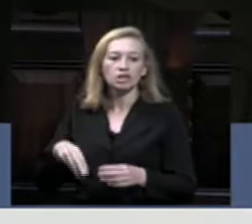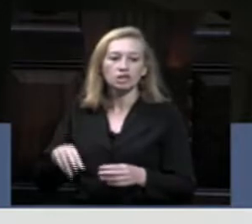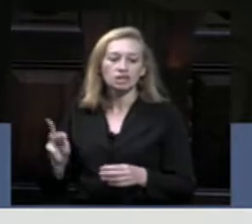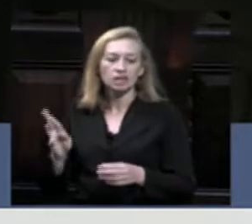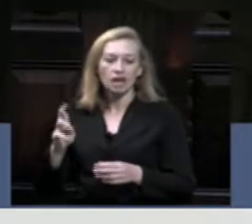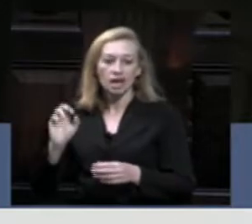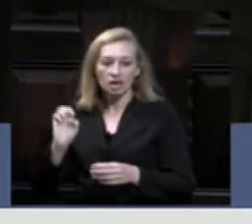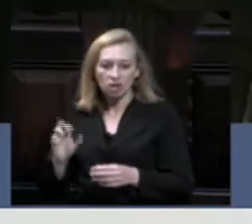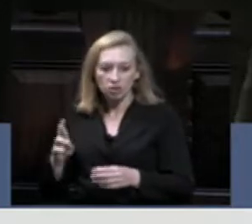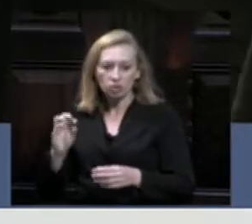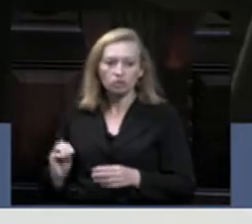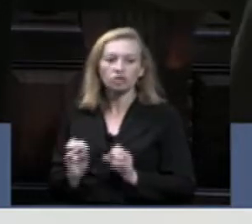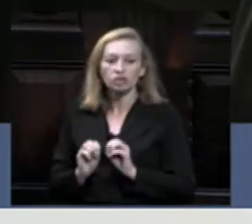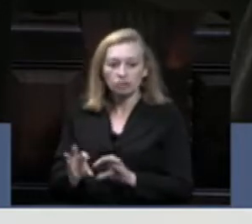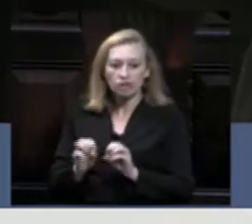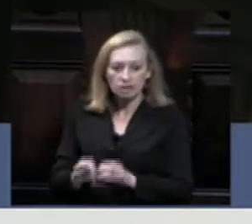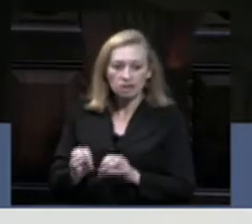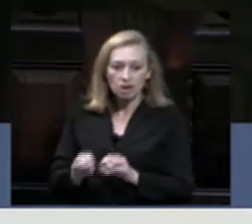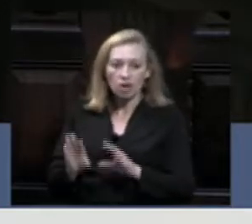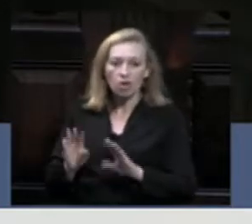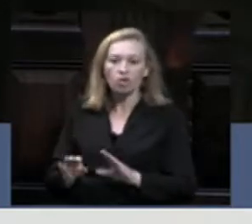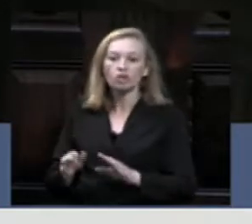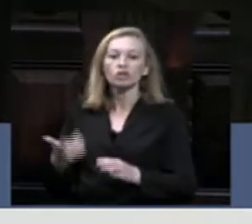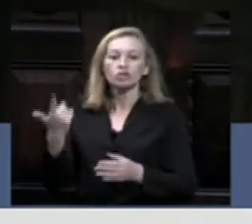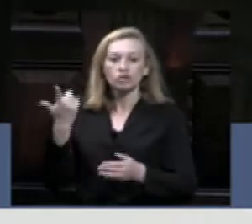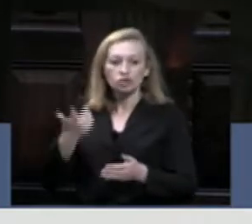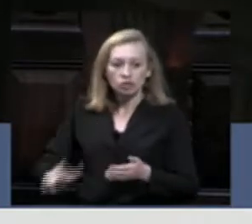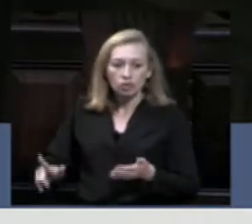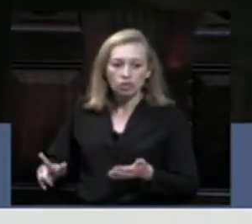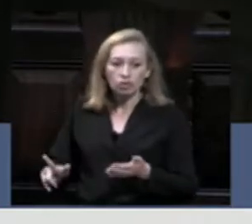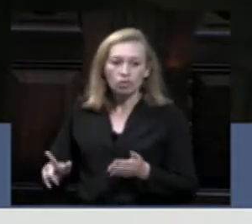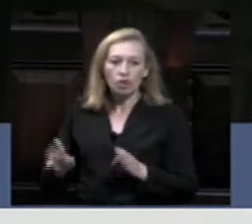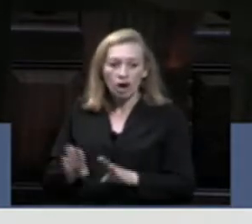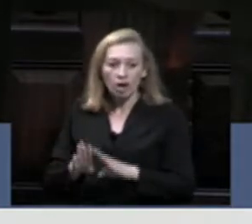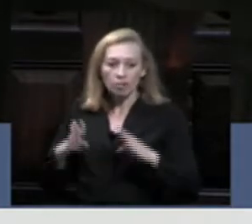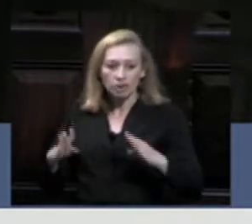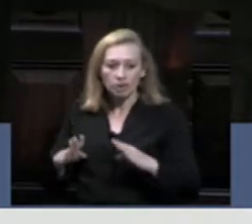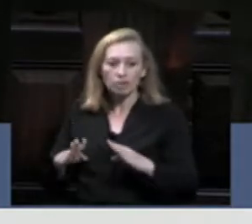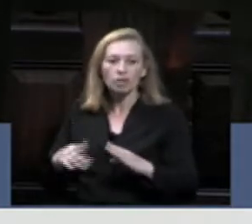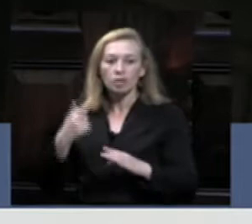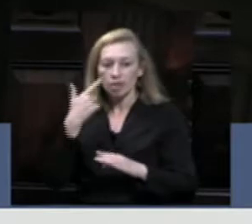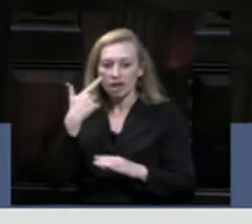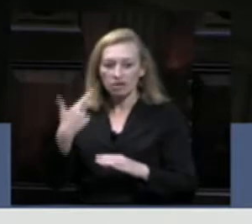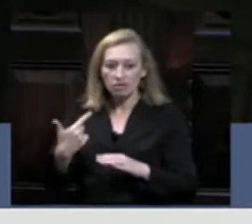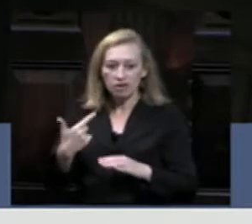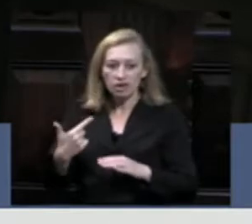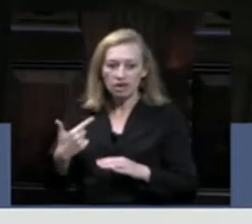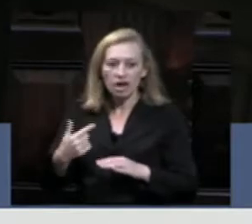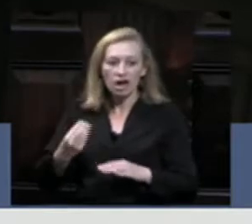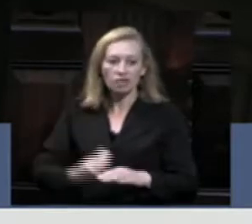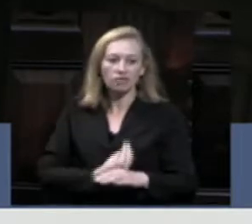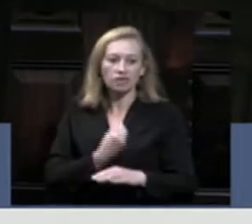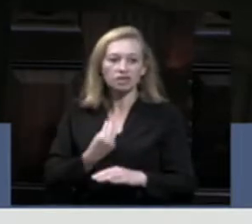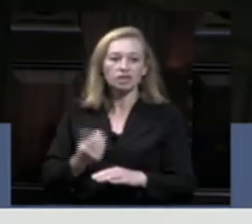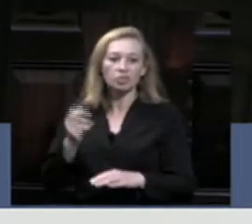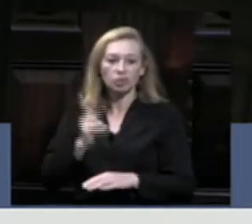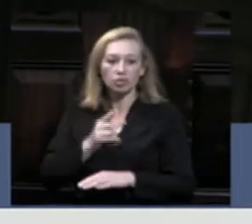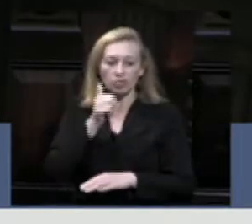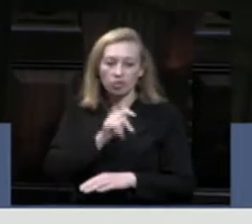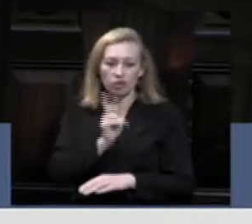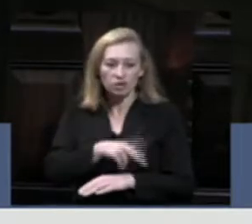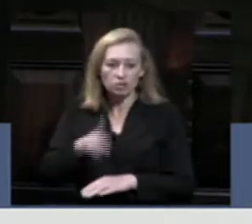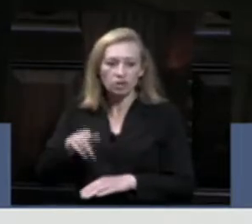processo administrativo disciplinar que já tinha aberto no passado para investigar a professora Malvina e foi arquivado, que